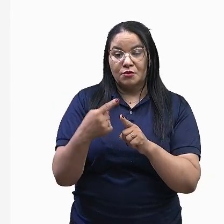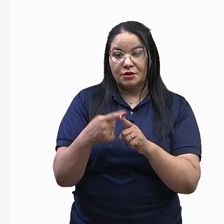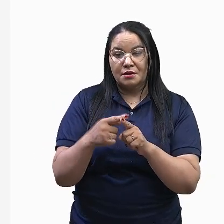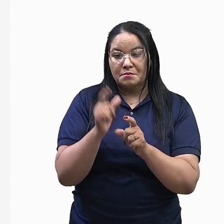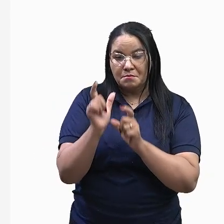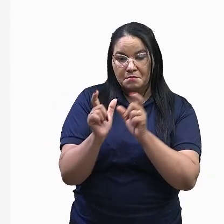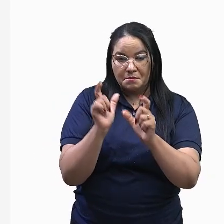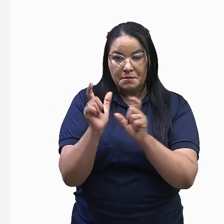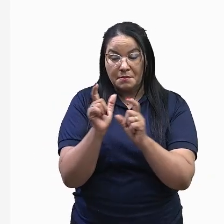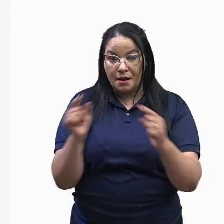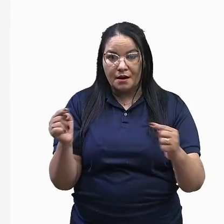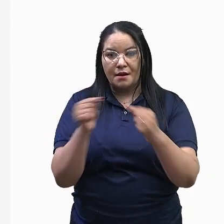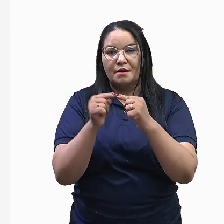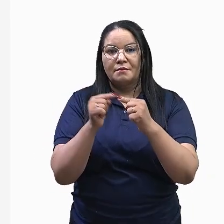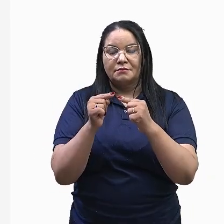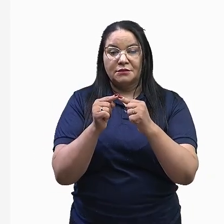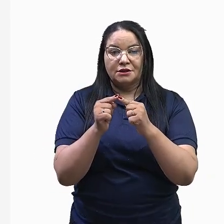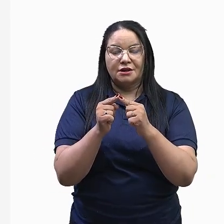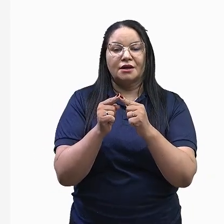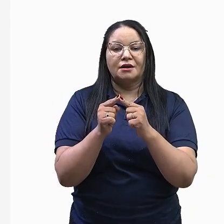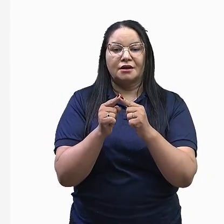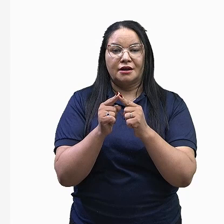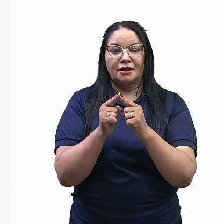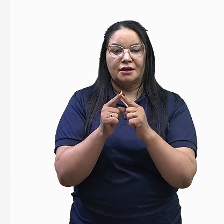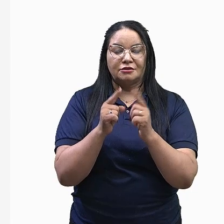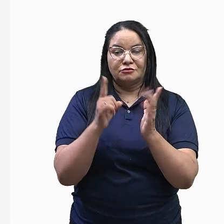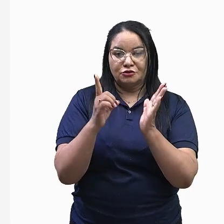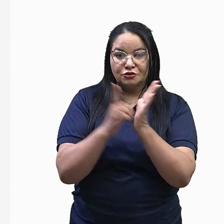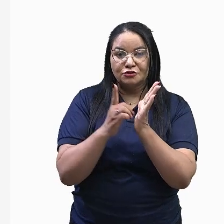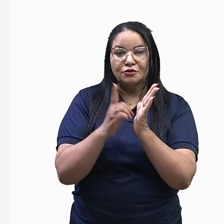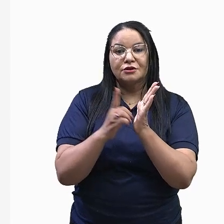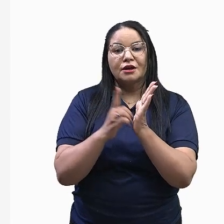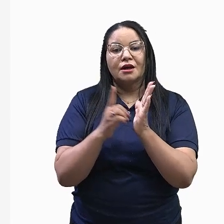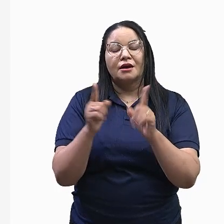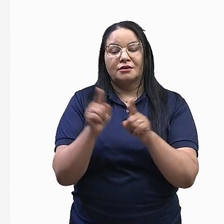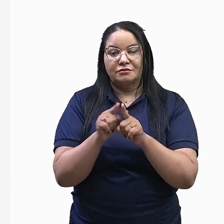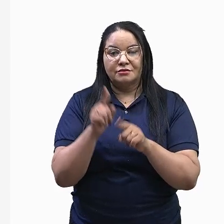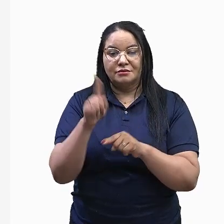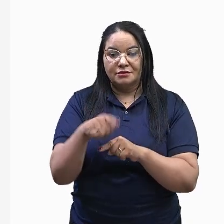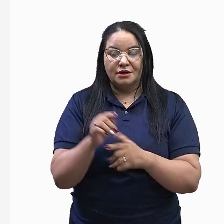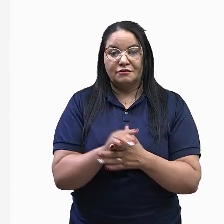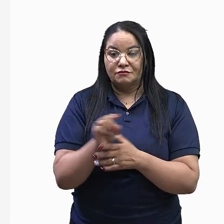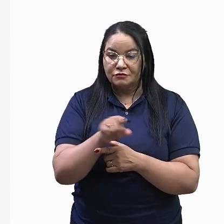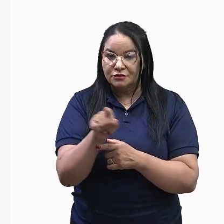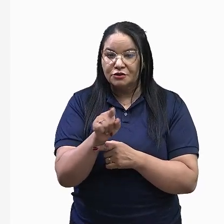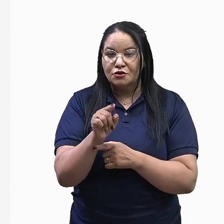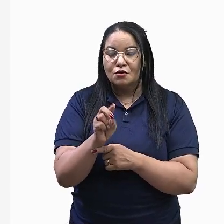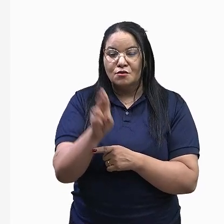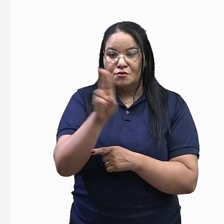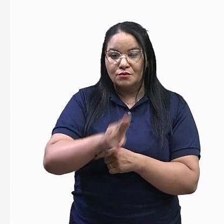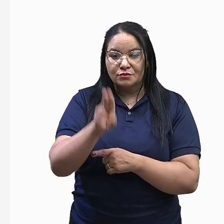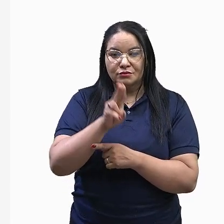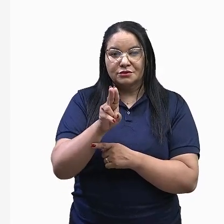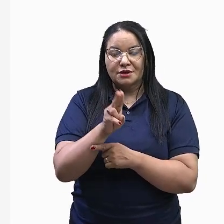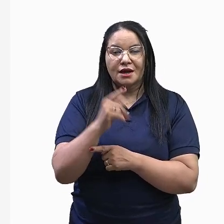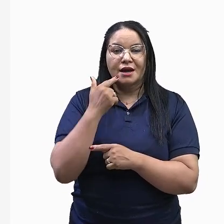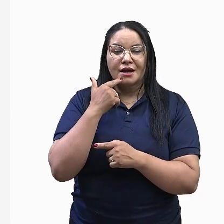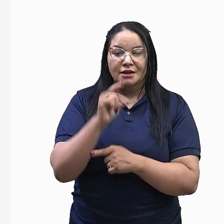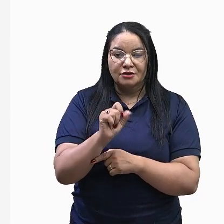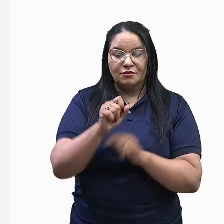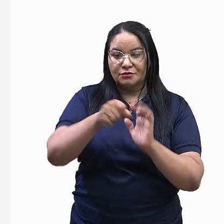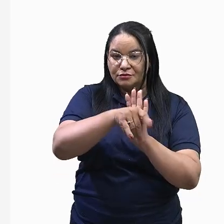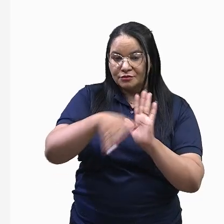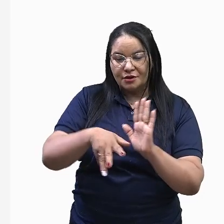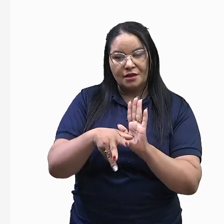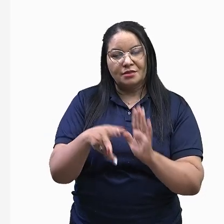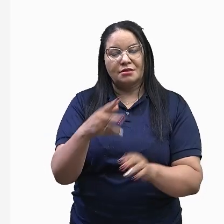estão lá no dicionário, né? E você não pode utilizar, por exemplo, uma figura de linguagem, né?